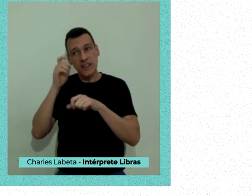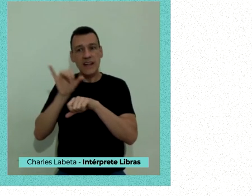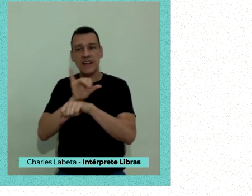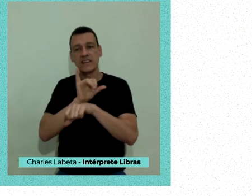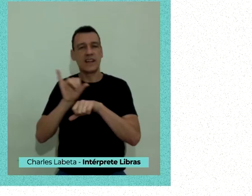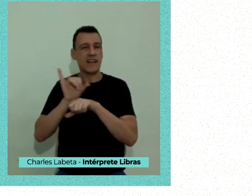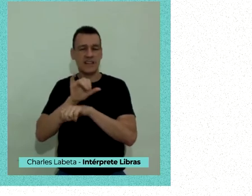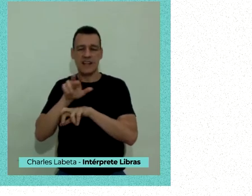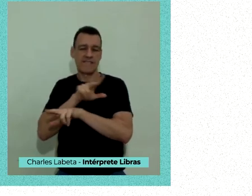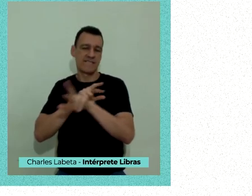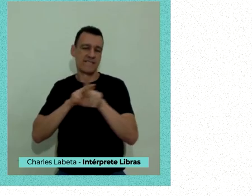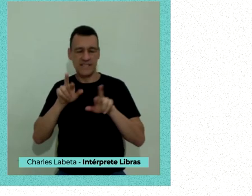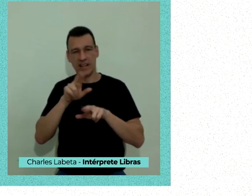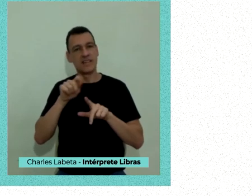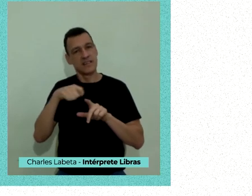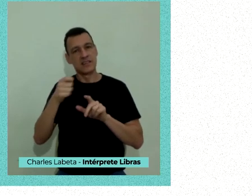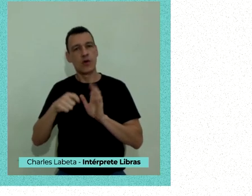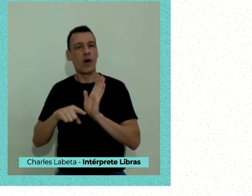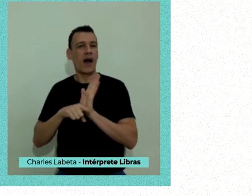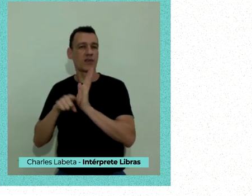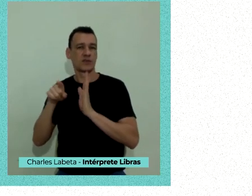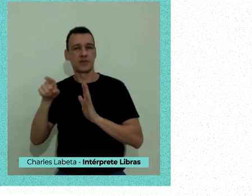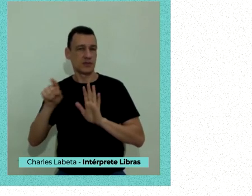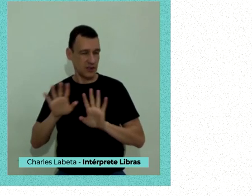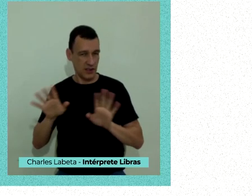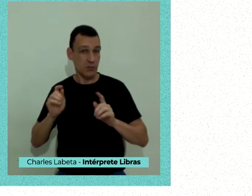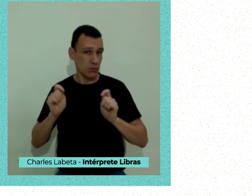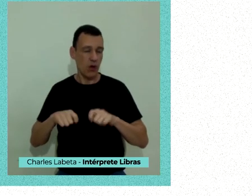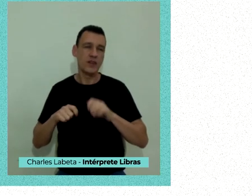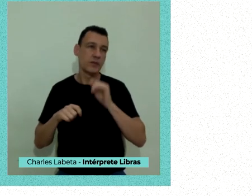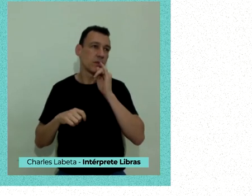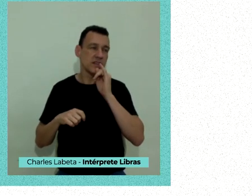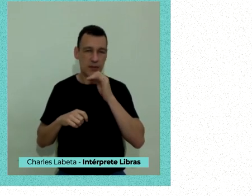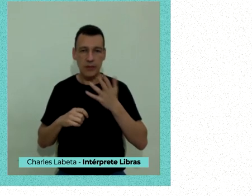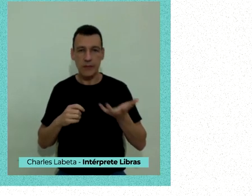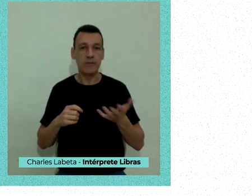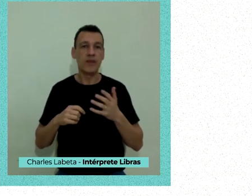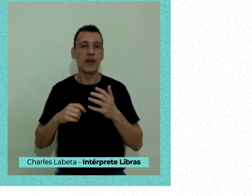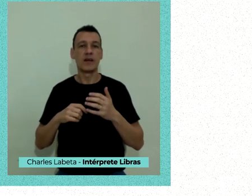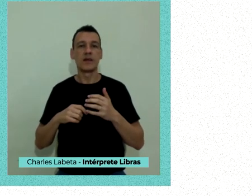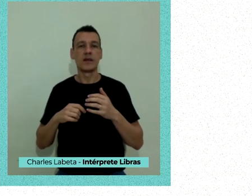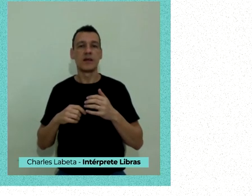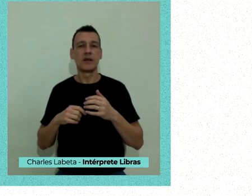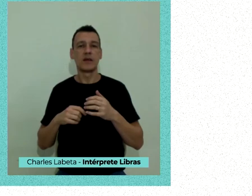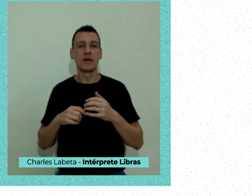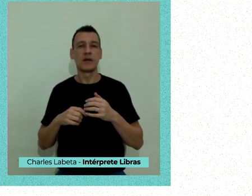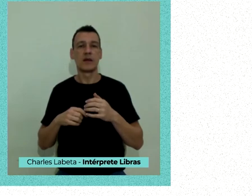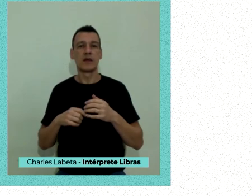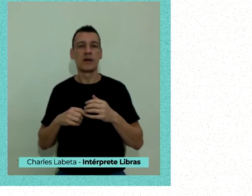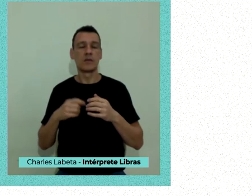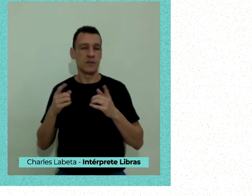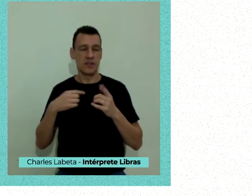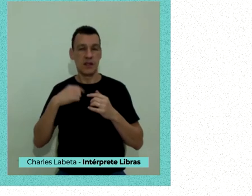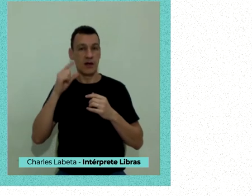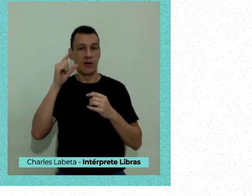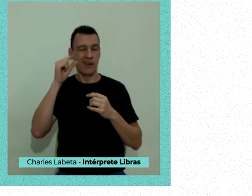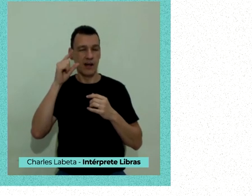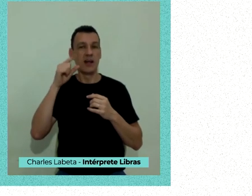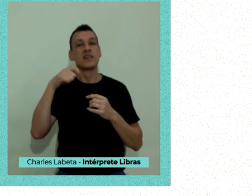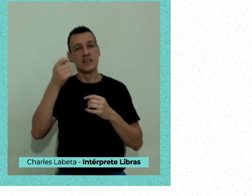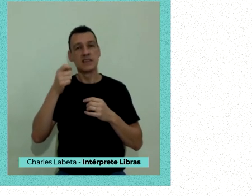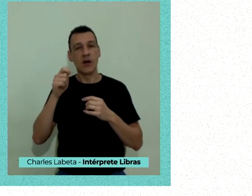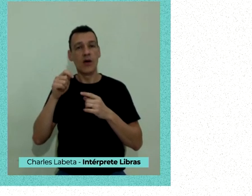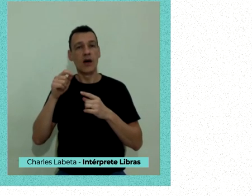que não leva recurso nenhum, como, por exemplo, piscar para dizer sim. Eu